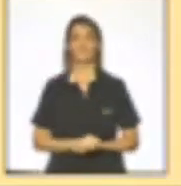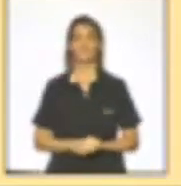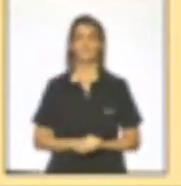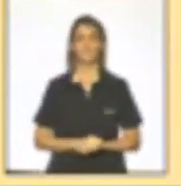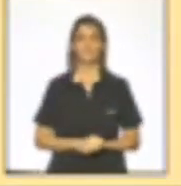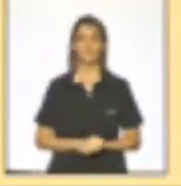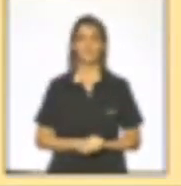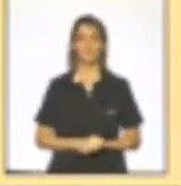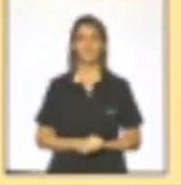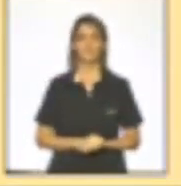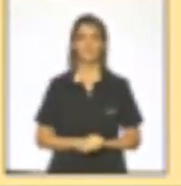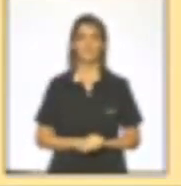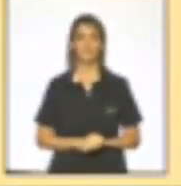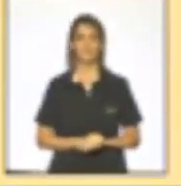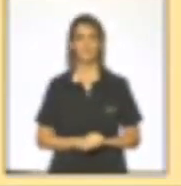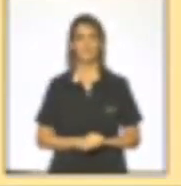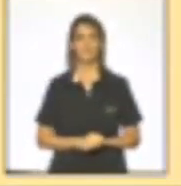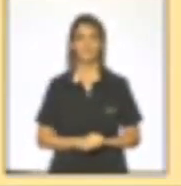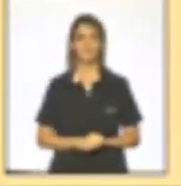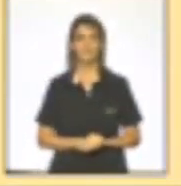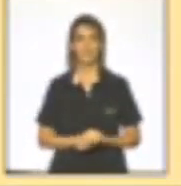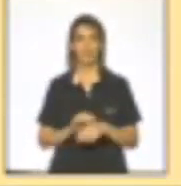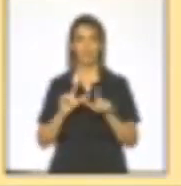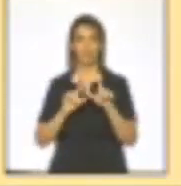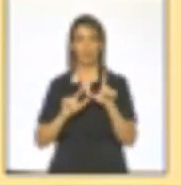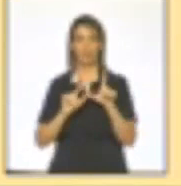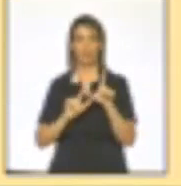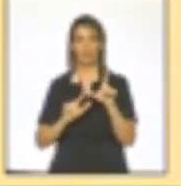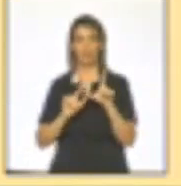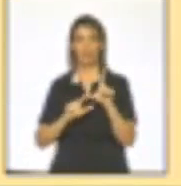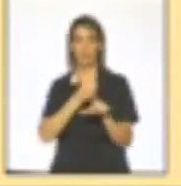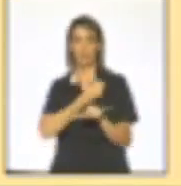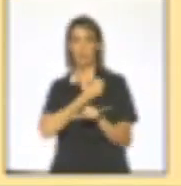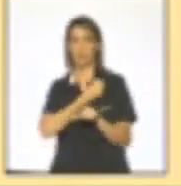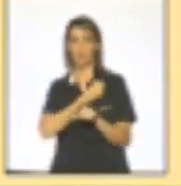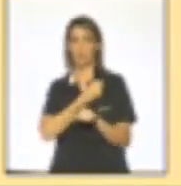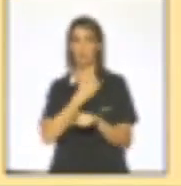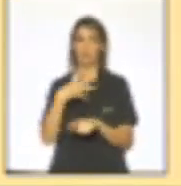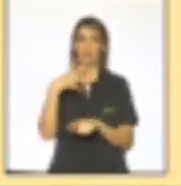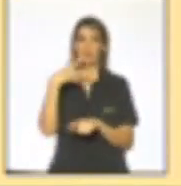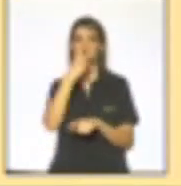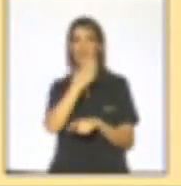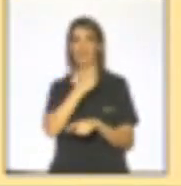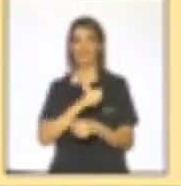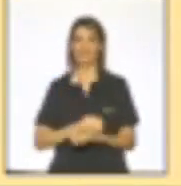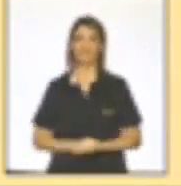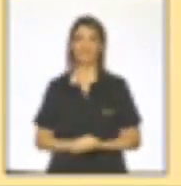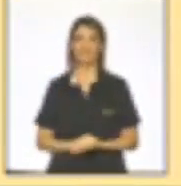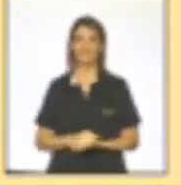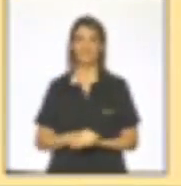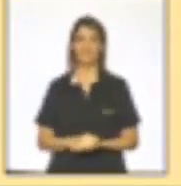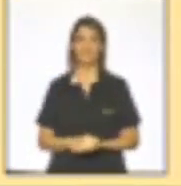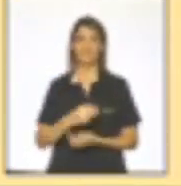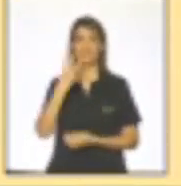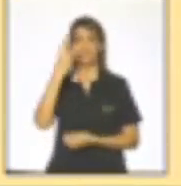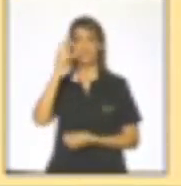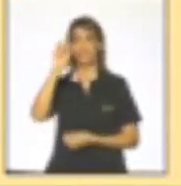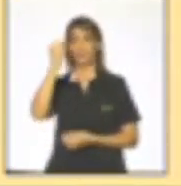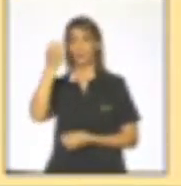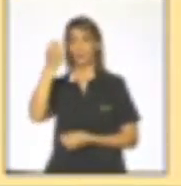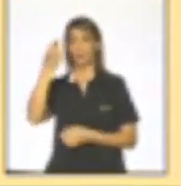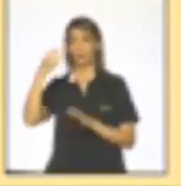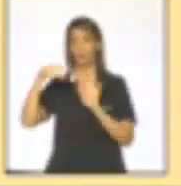36. Oh, que letra bonita, hein? Então, 38 menos